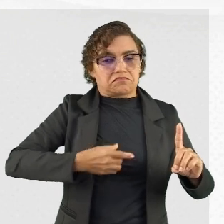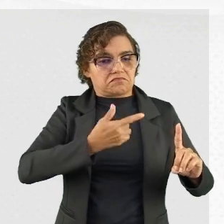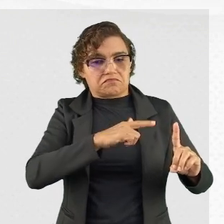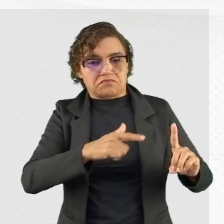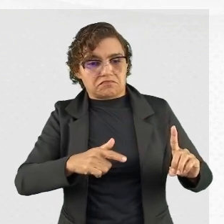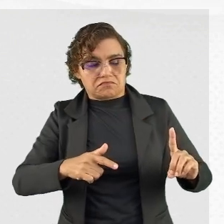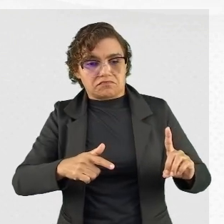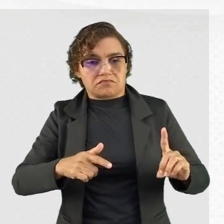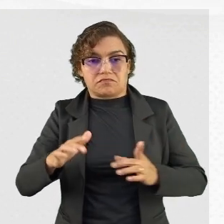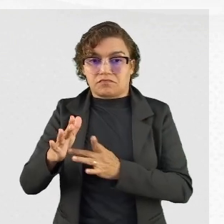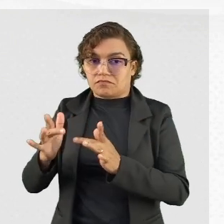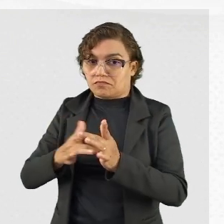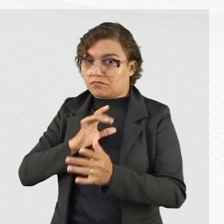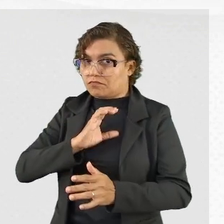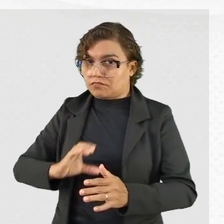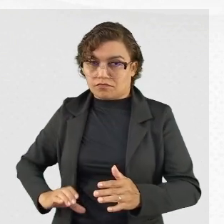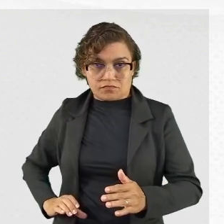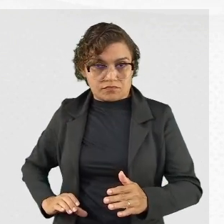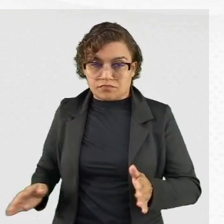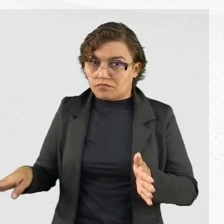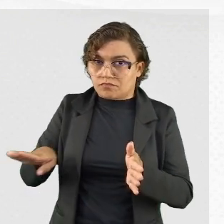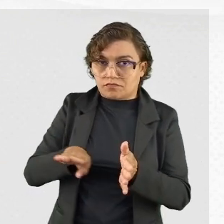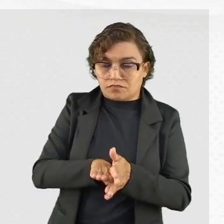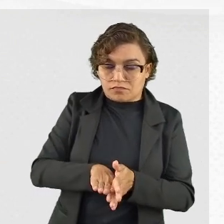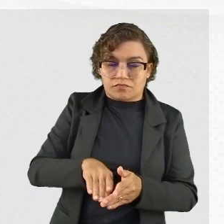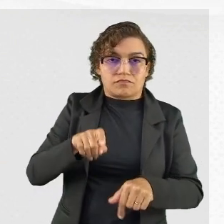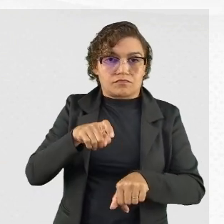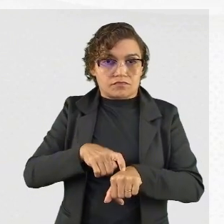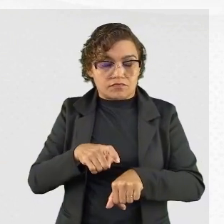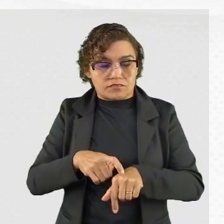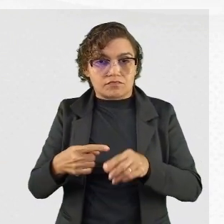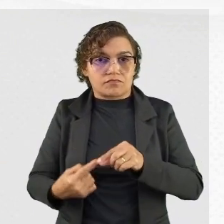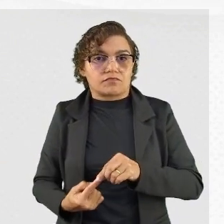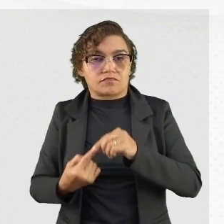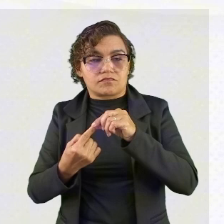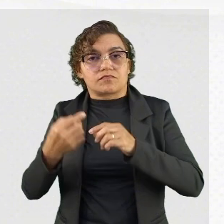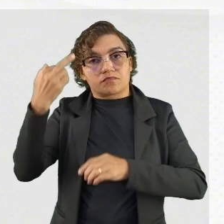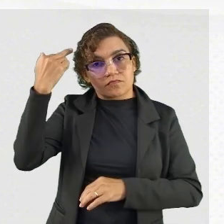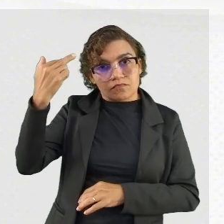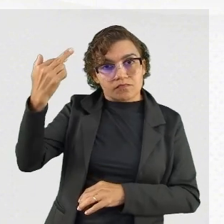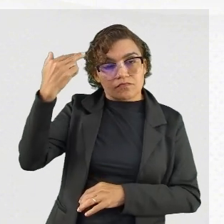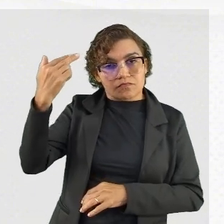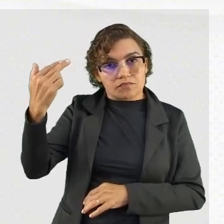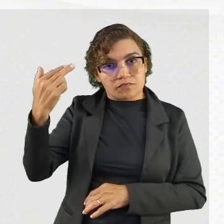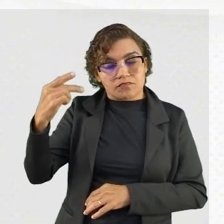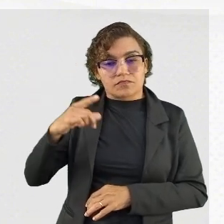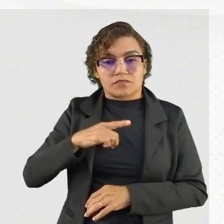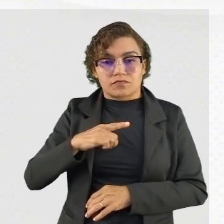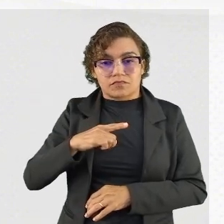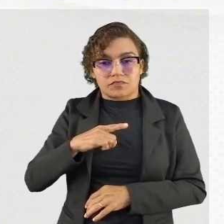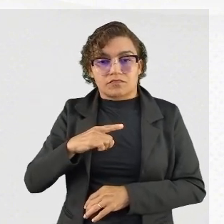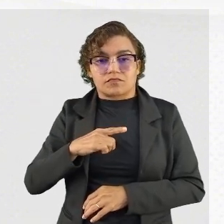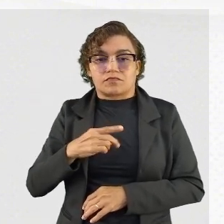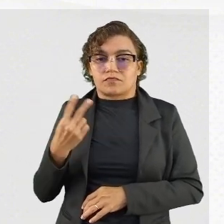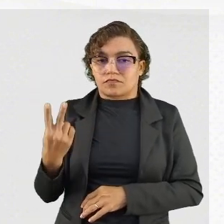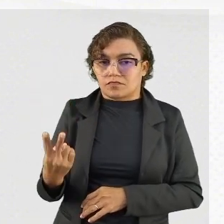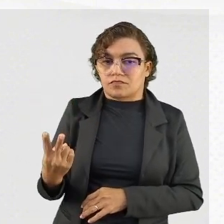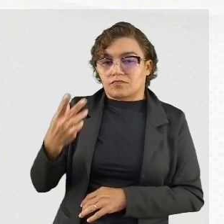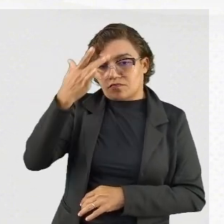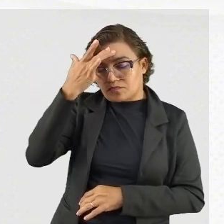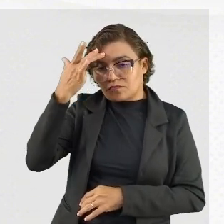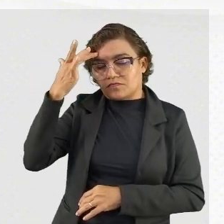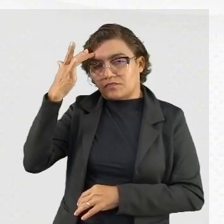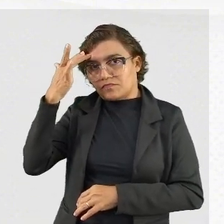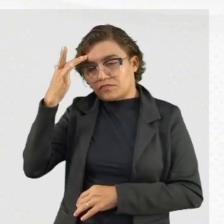Cristo ainda não viera, houve um momento único na história, entre Cícero e Marco Aurélio, em que o